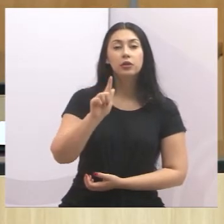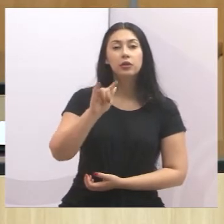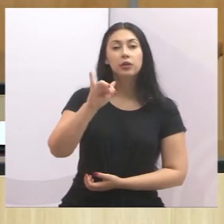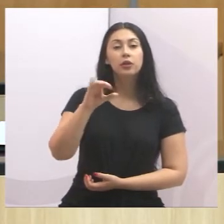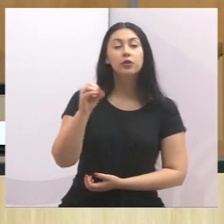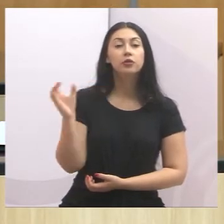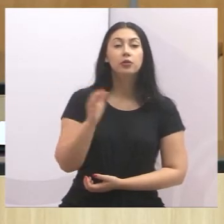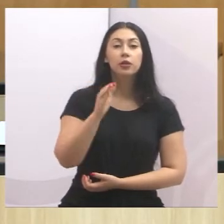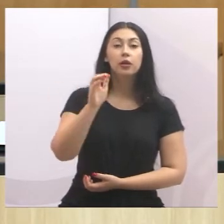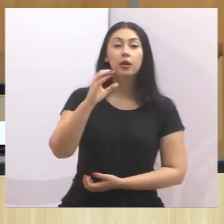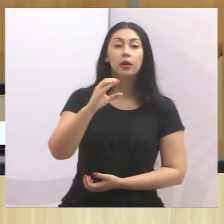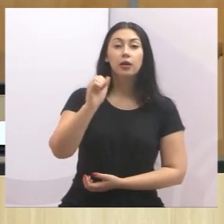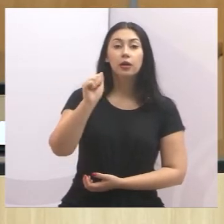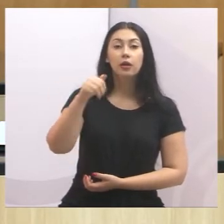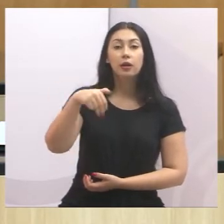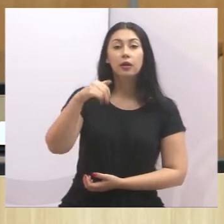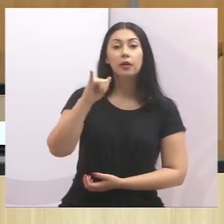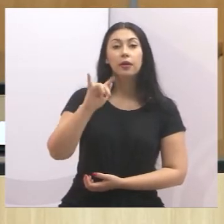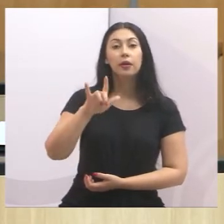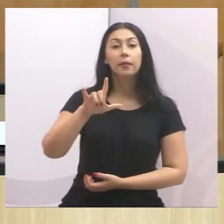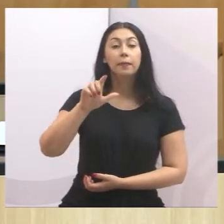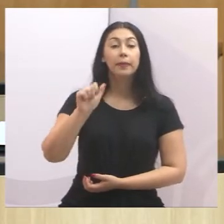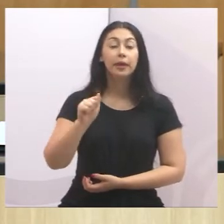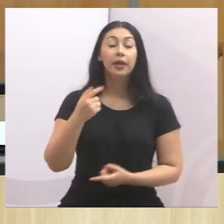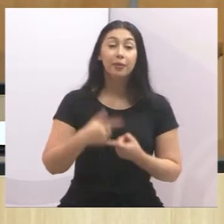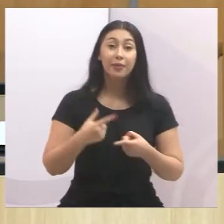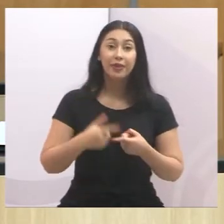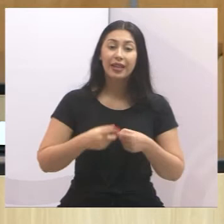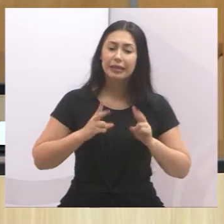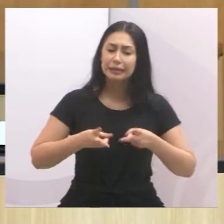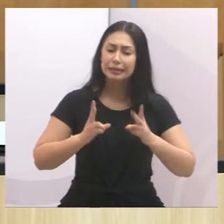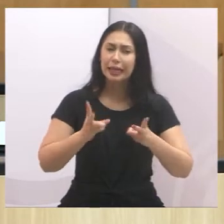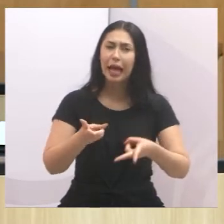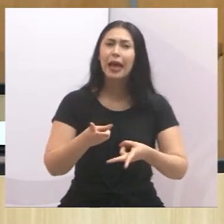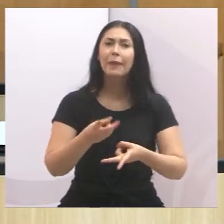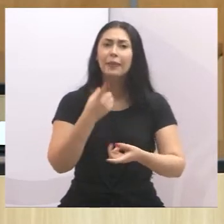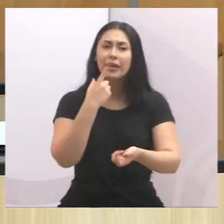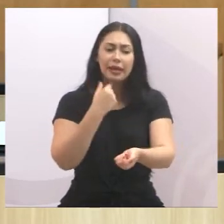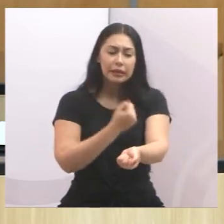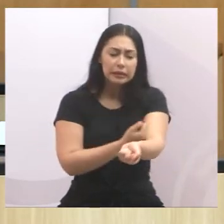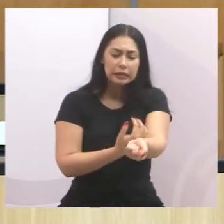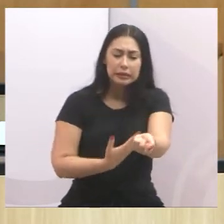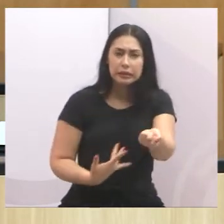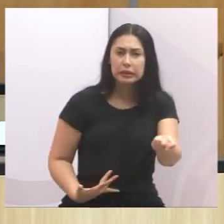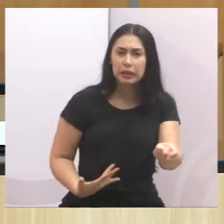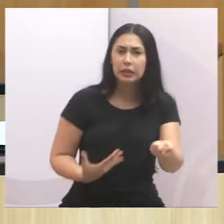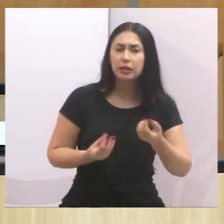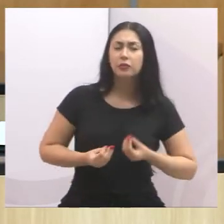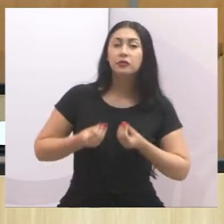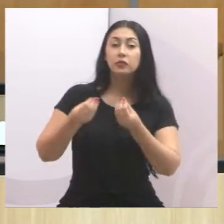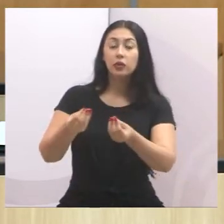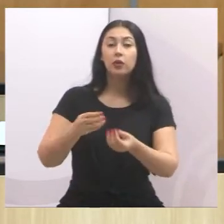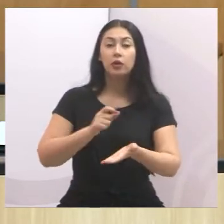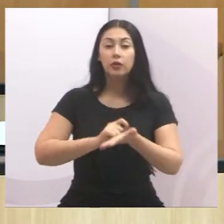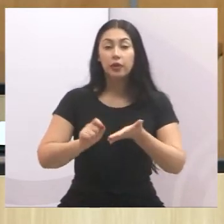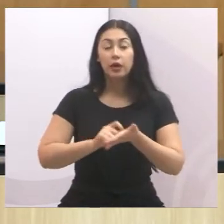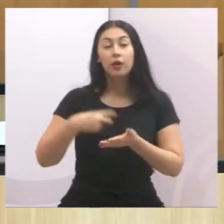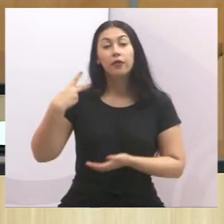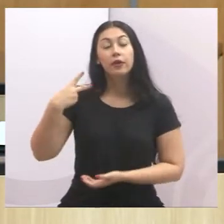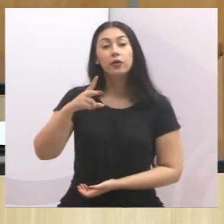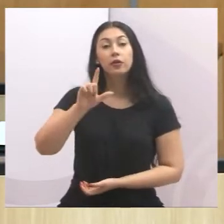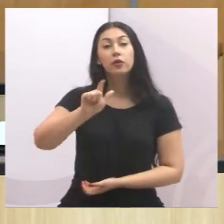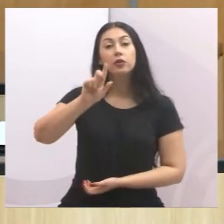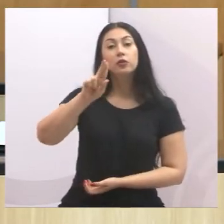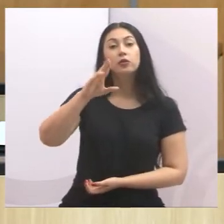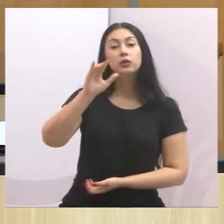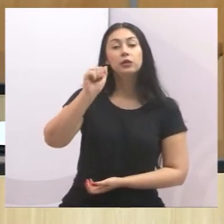Aparecida Queiroz pela fidelização em doação de sangue em nossa cidade, autoria vereadora Lucimar Ponciano. Moção